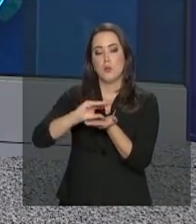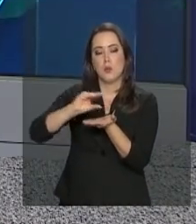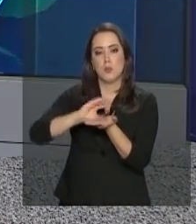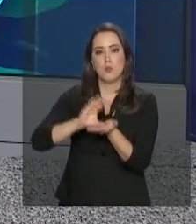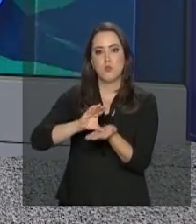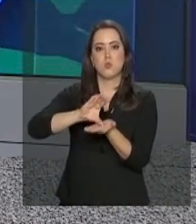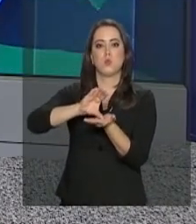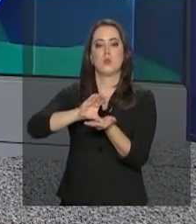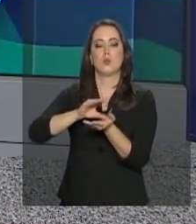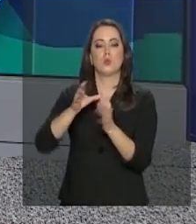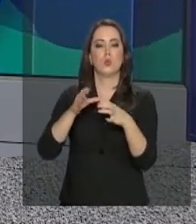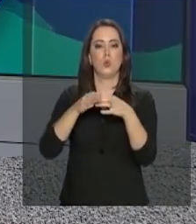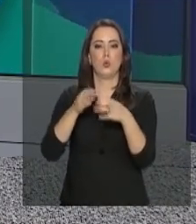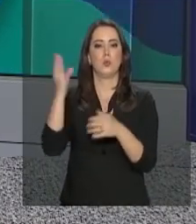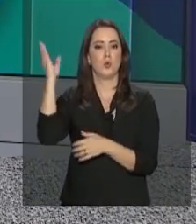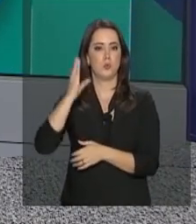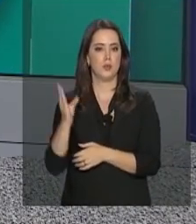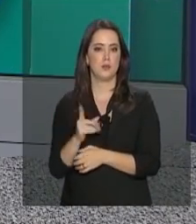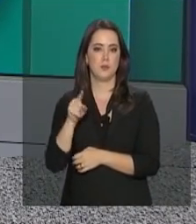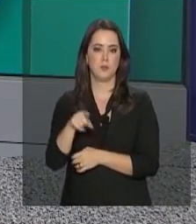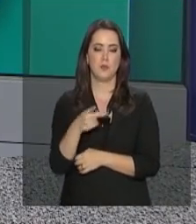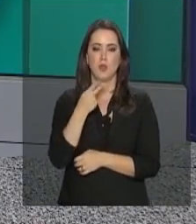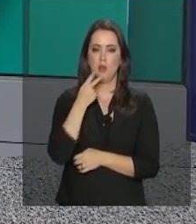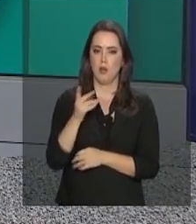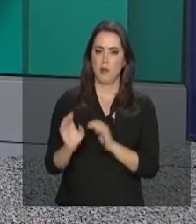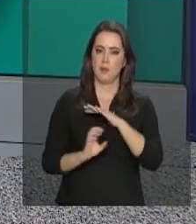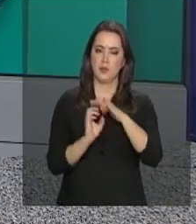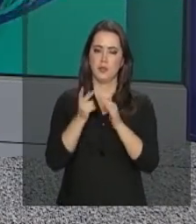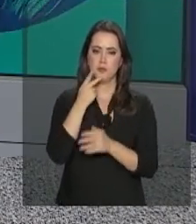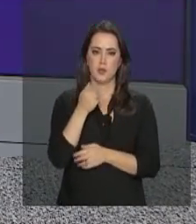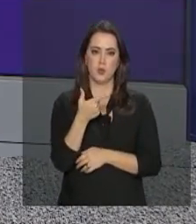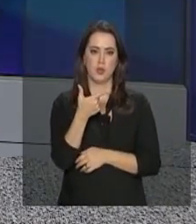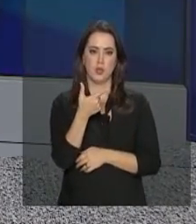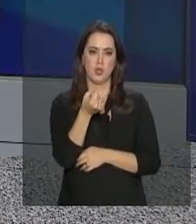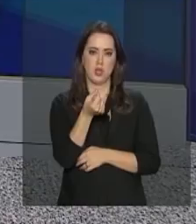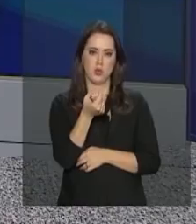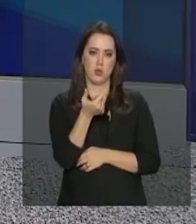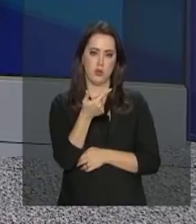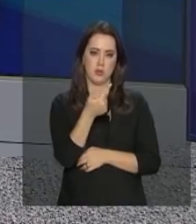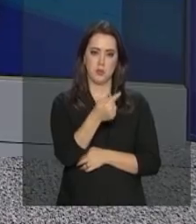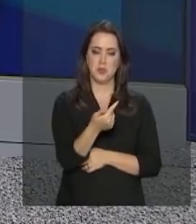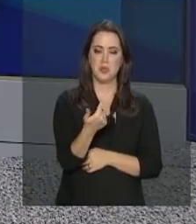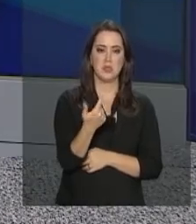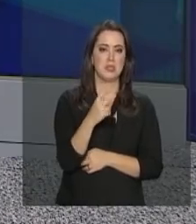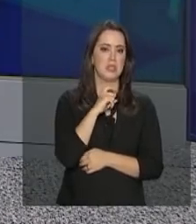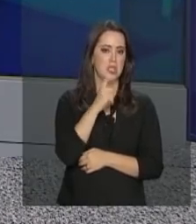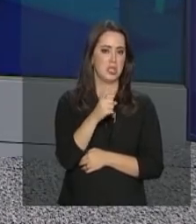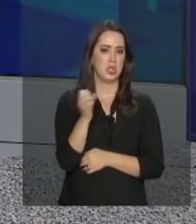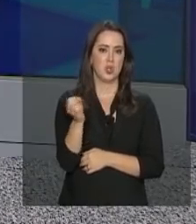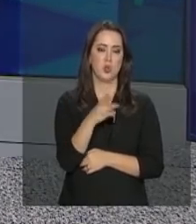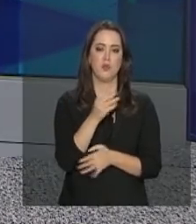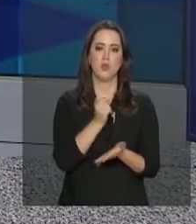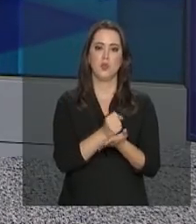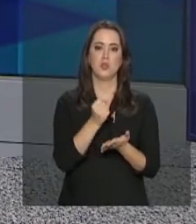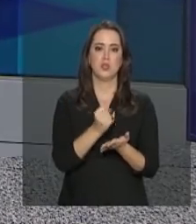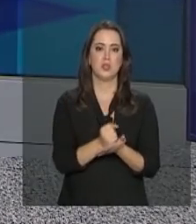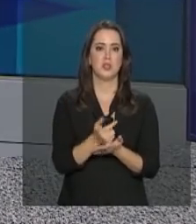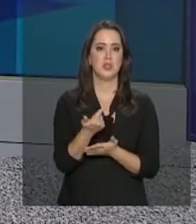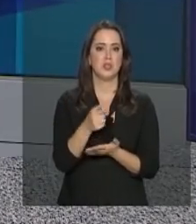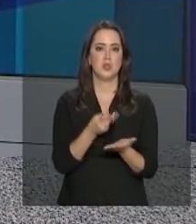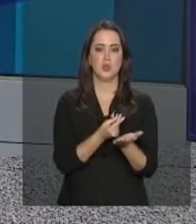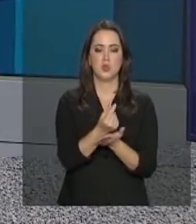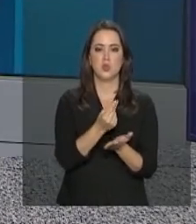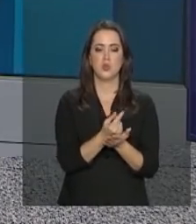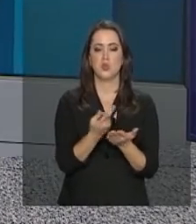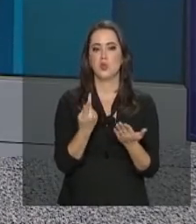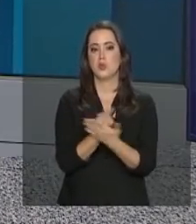feito pelo grupo de acordo com os empresários em 2017 nenhum novo funcionário foi contratado e nenhum investimento